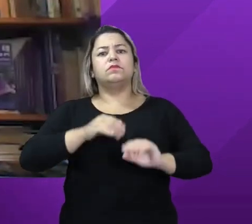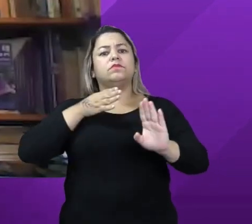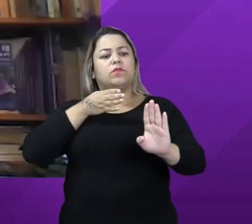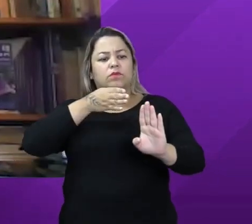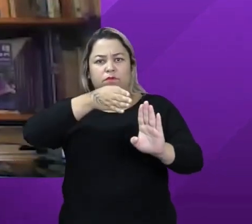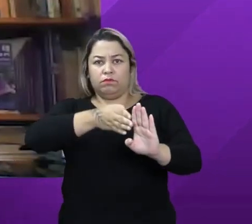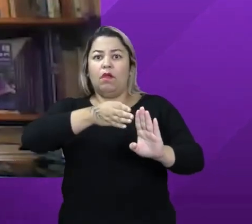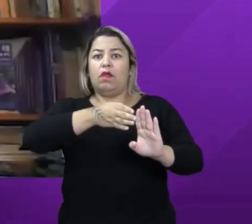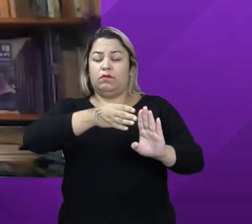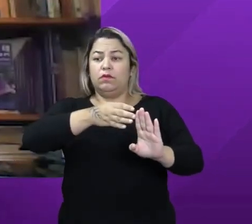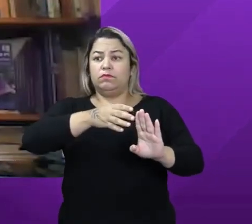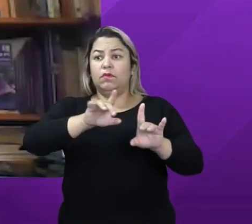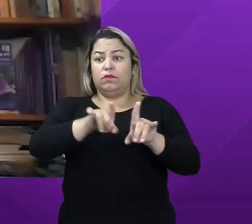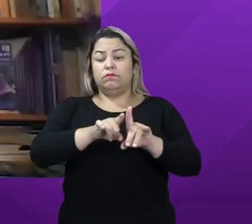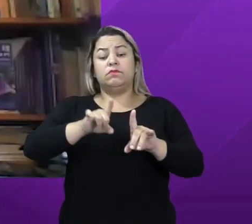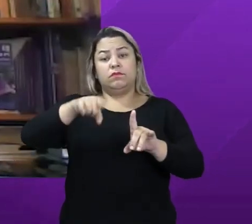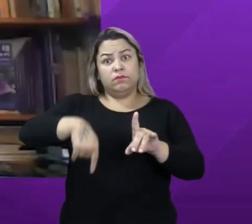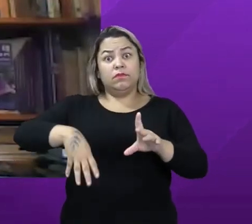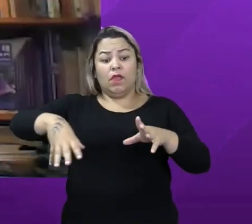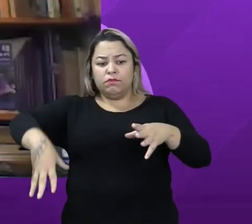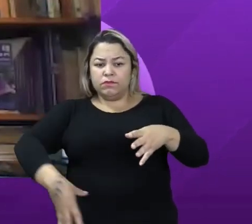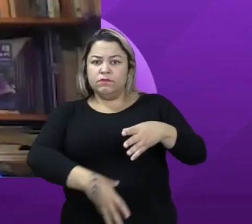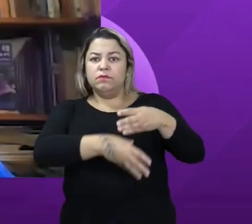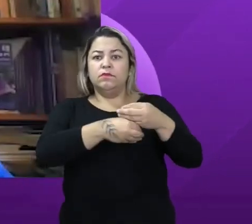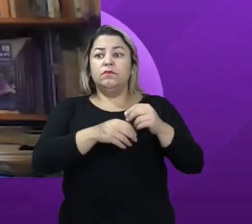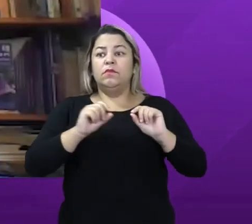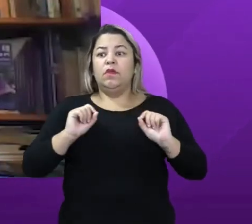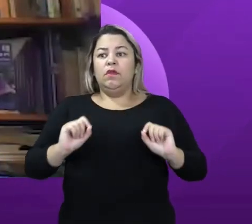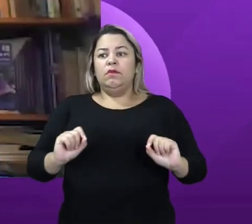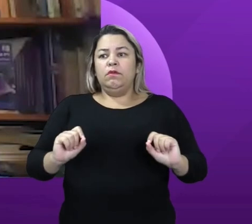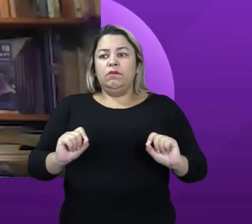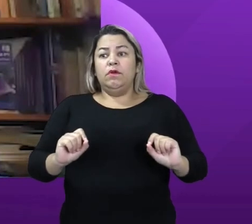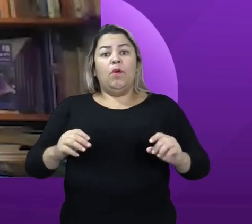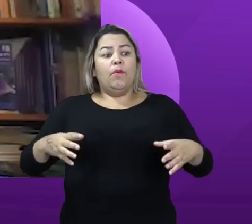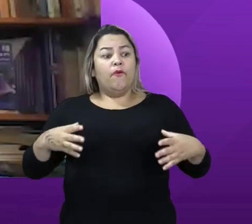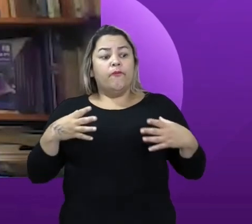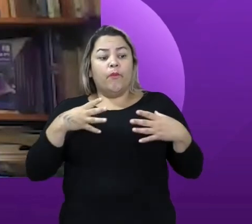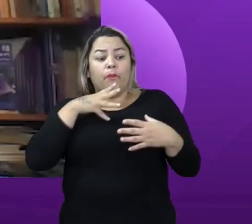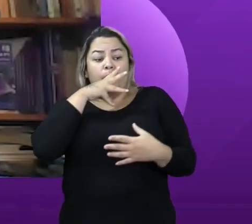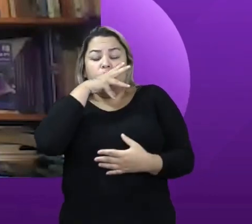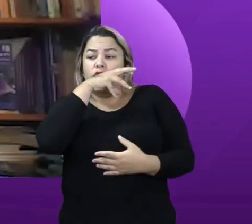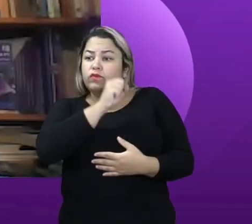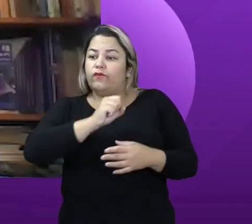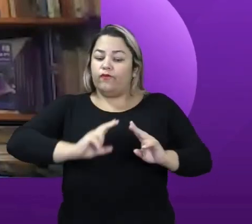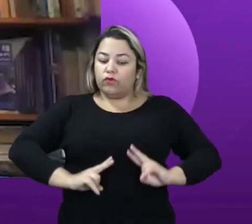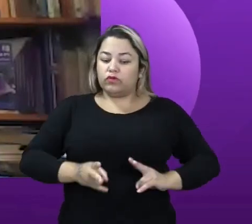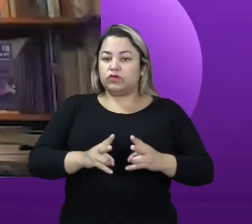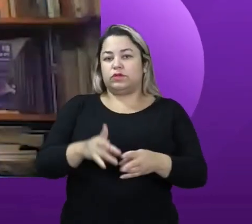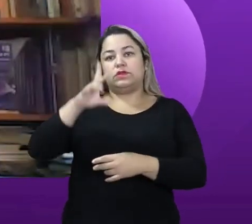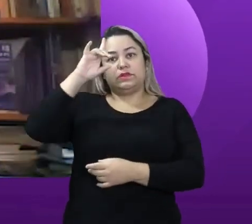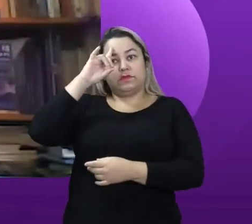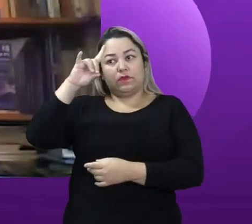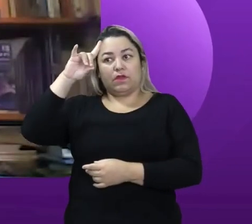mudança socialista incorporasse de maneira muito forte, permanente,